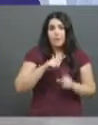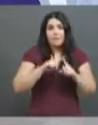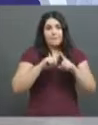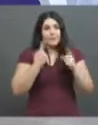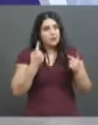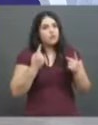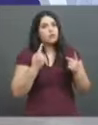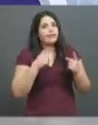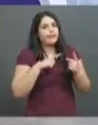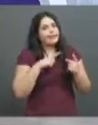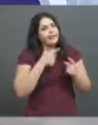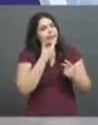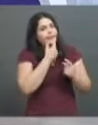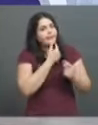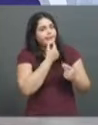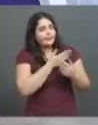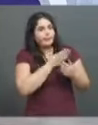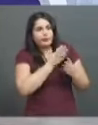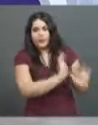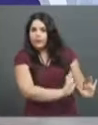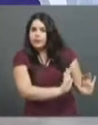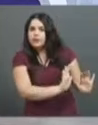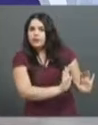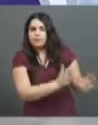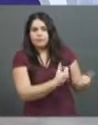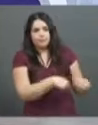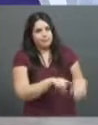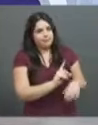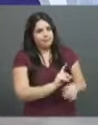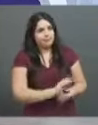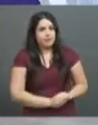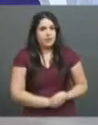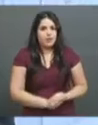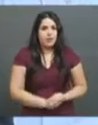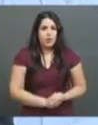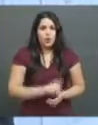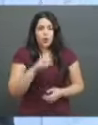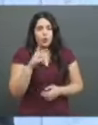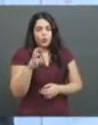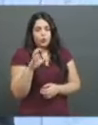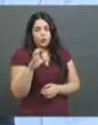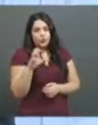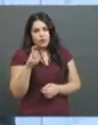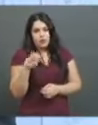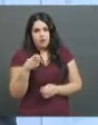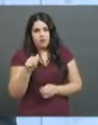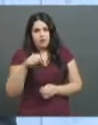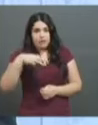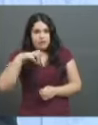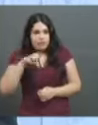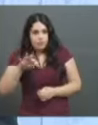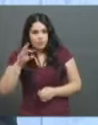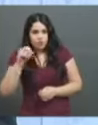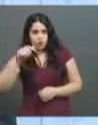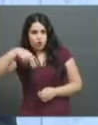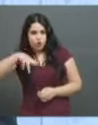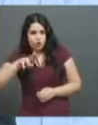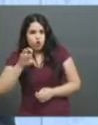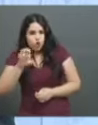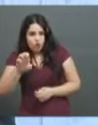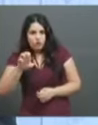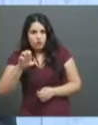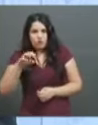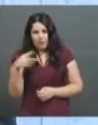ainda muitos homens resistem ao exame do toque prostático, né? Que é